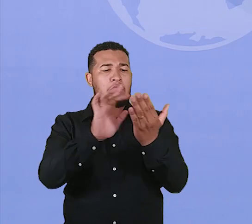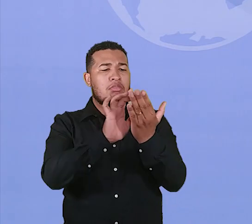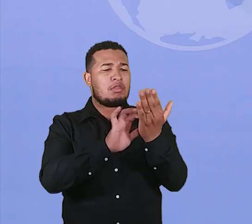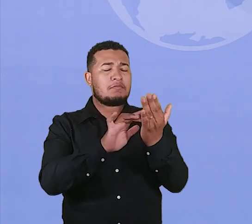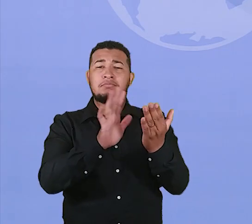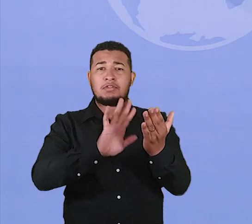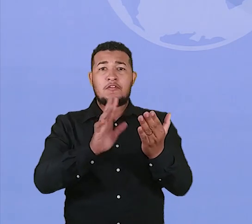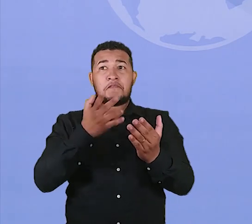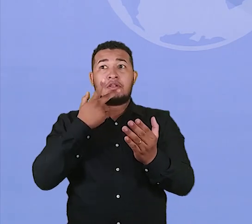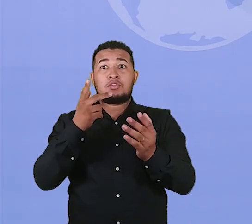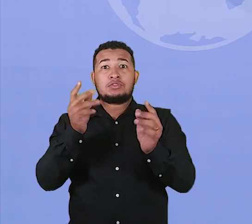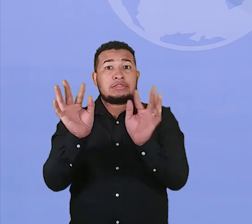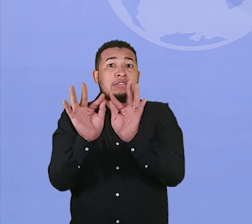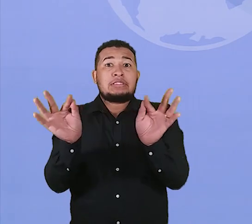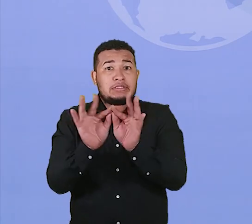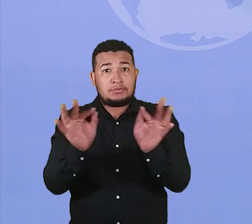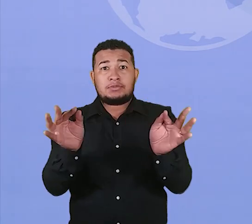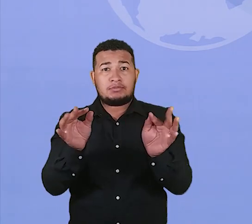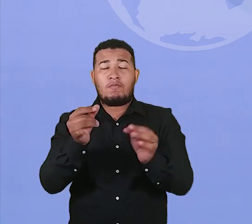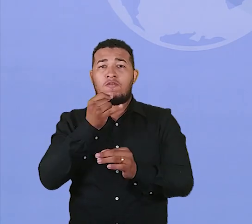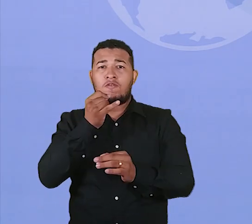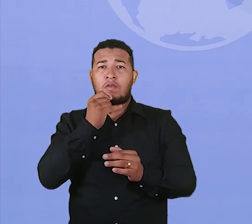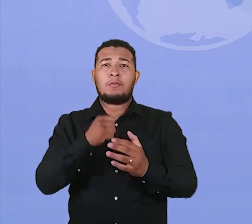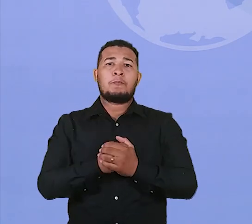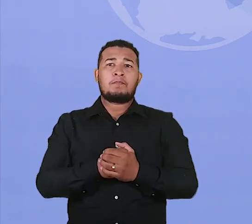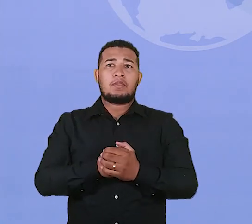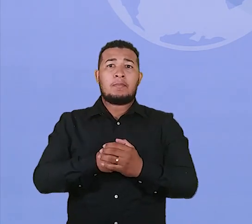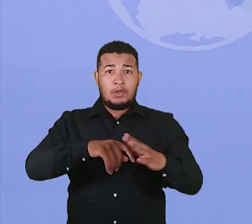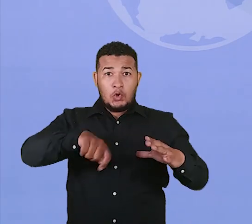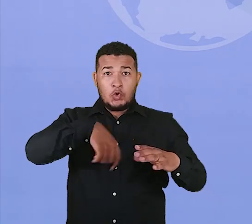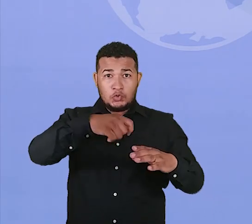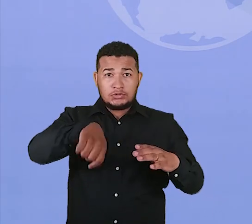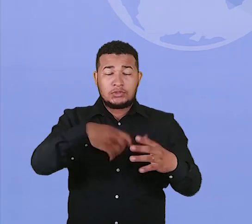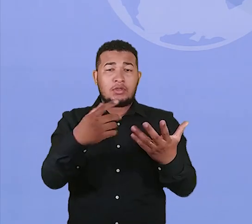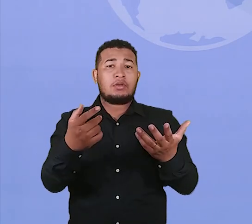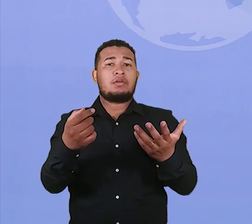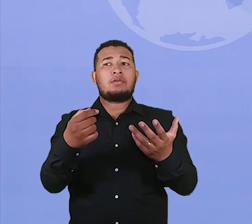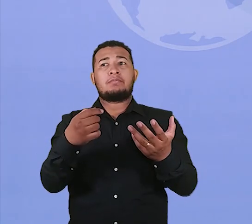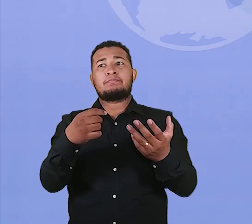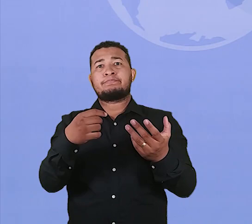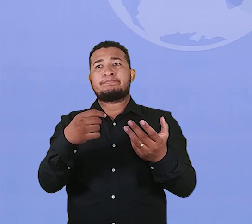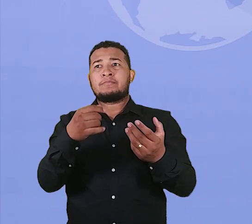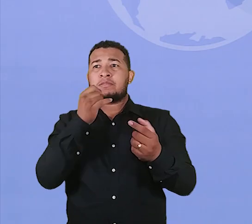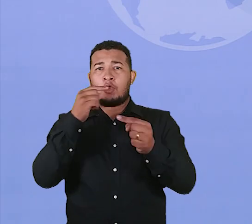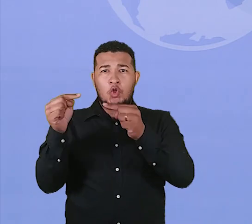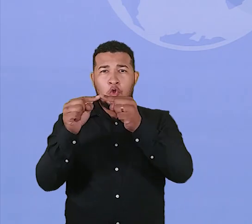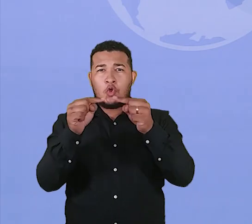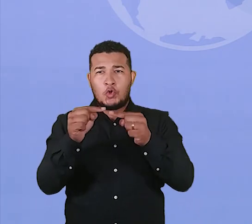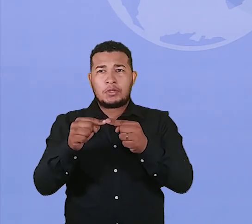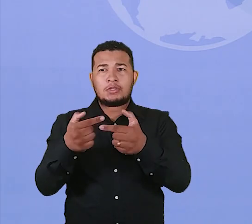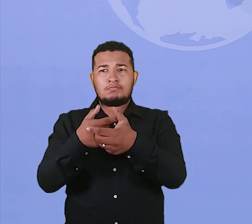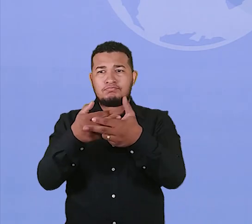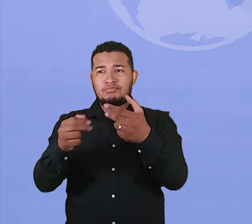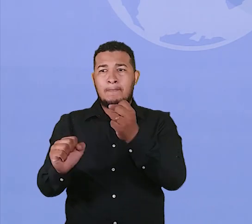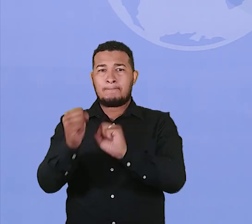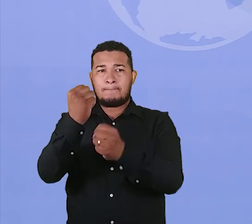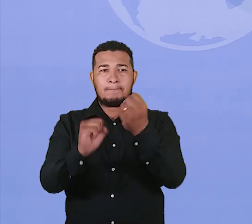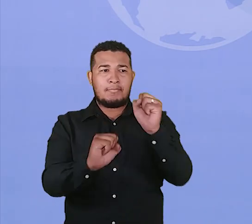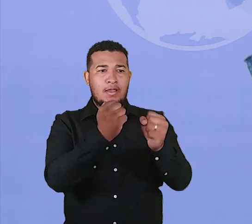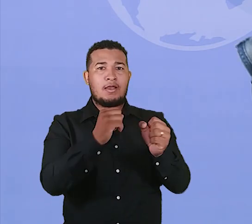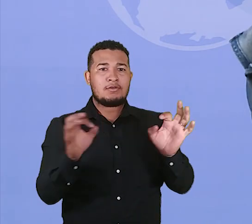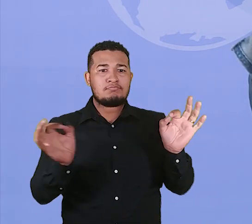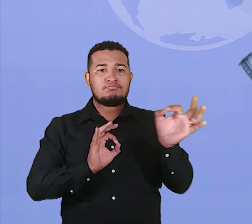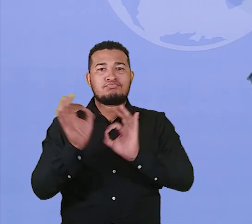do celular vamos de máquinas simples tá é para cozinhar sabe a combinação de